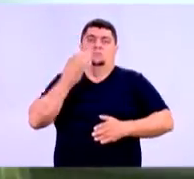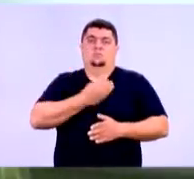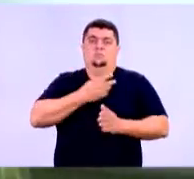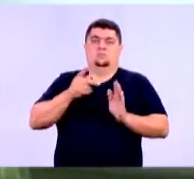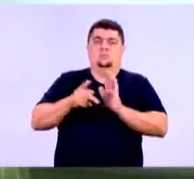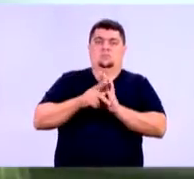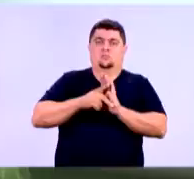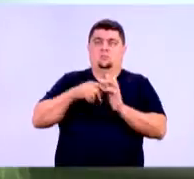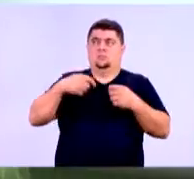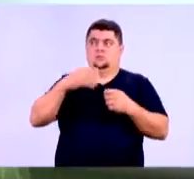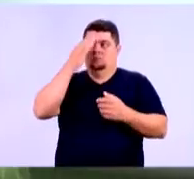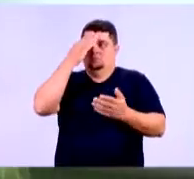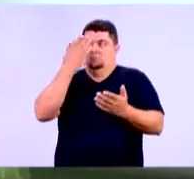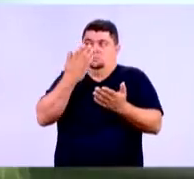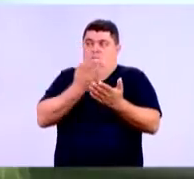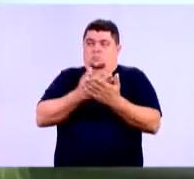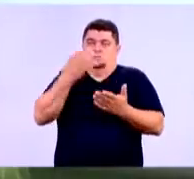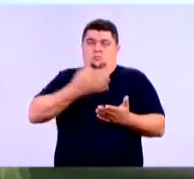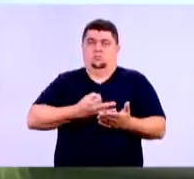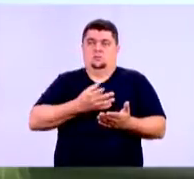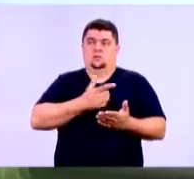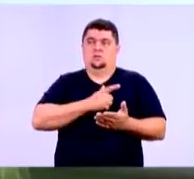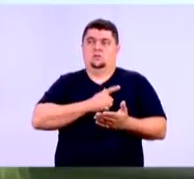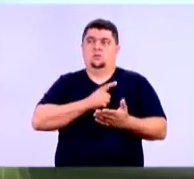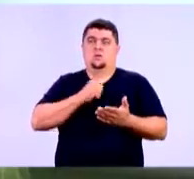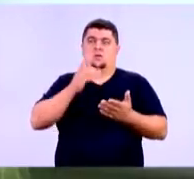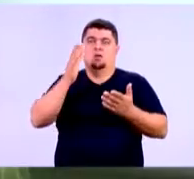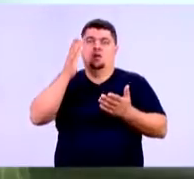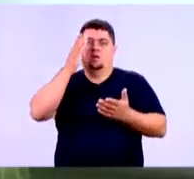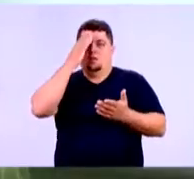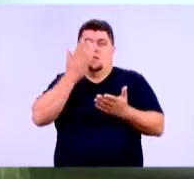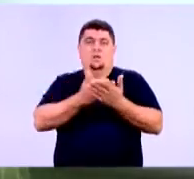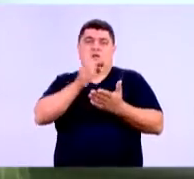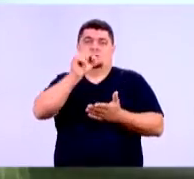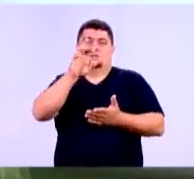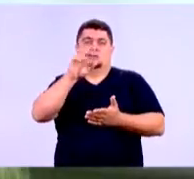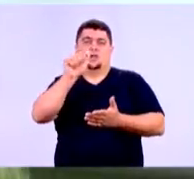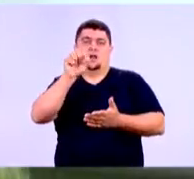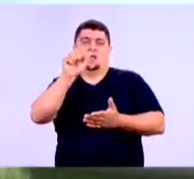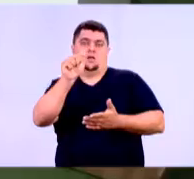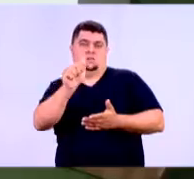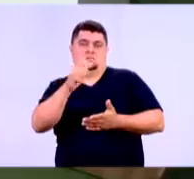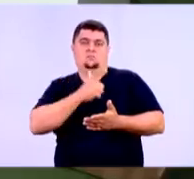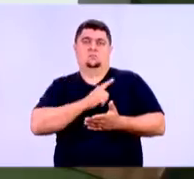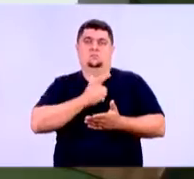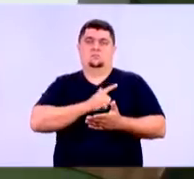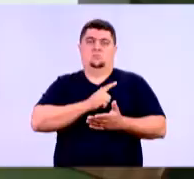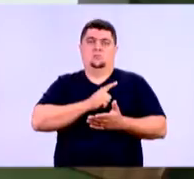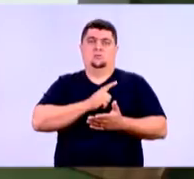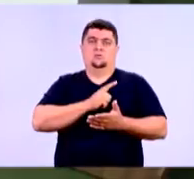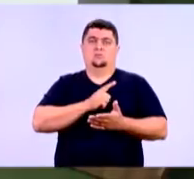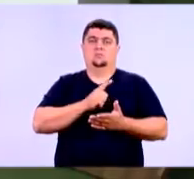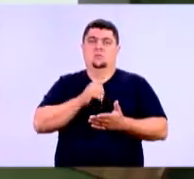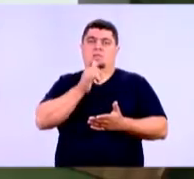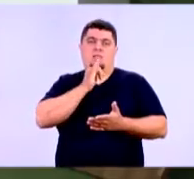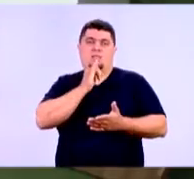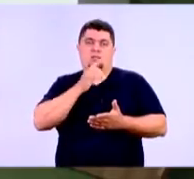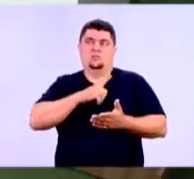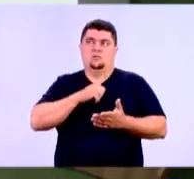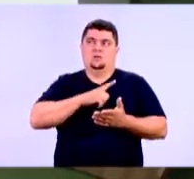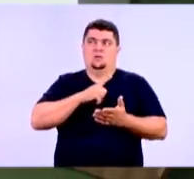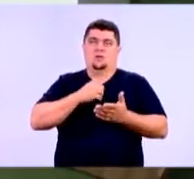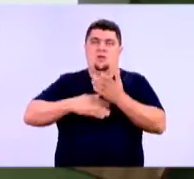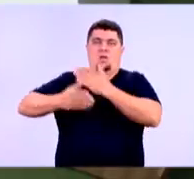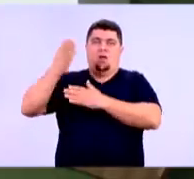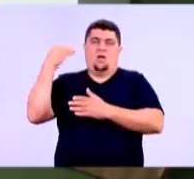informações confiáveis. Isso pode ser fornecido, por exemplo, pelo Serasa. Exatamente. O sistema hoje, como nós mencionamos na aula